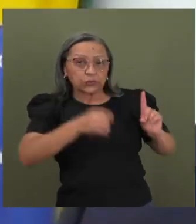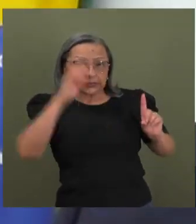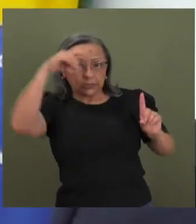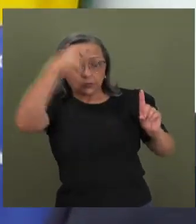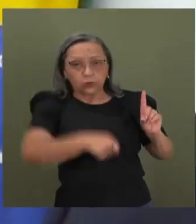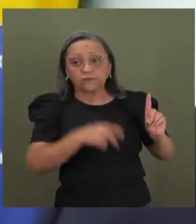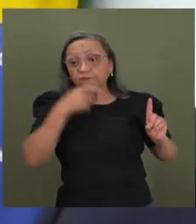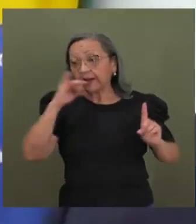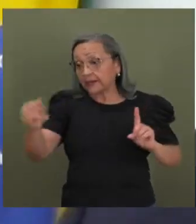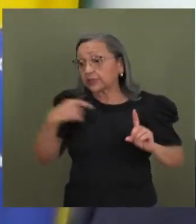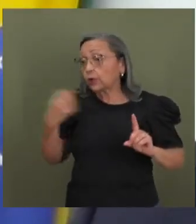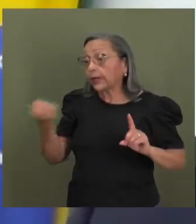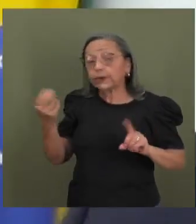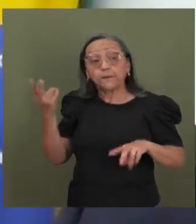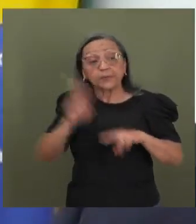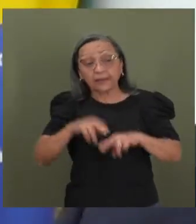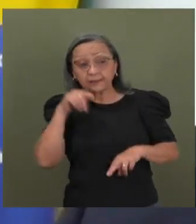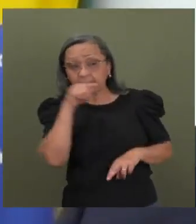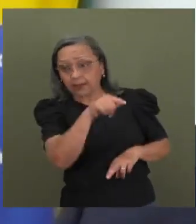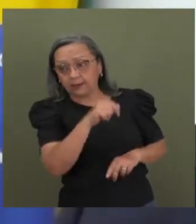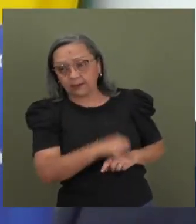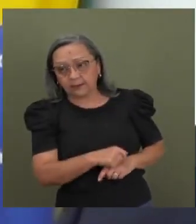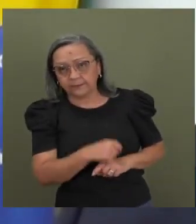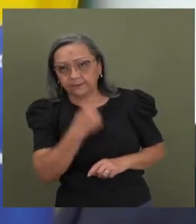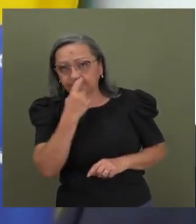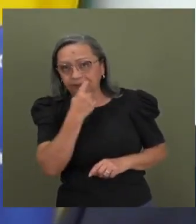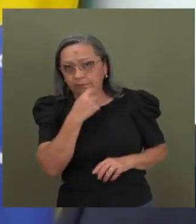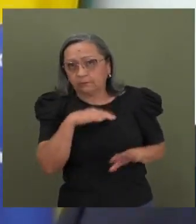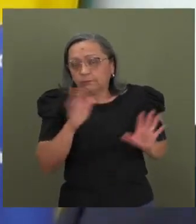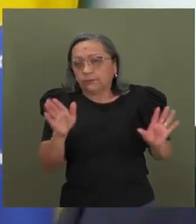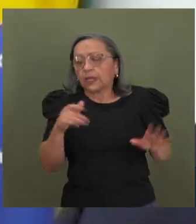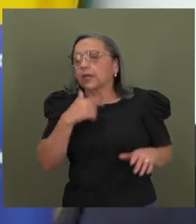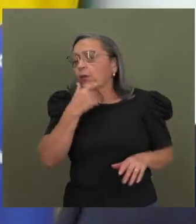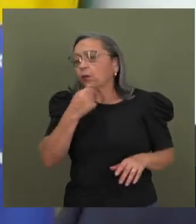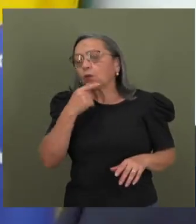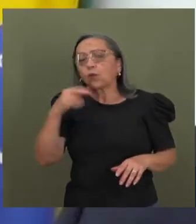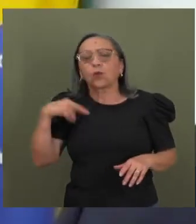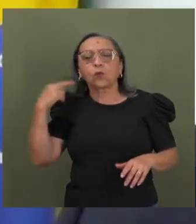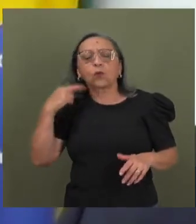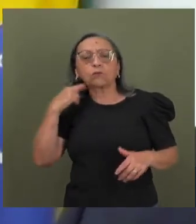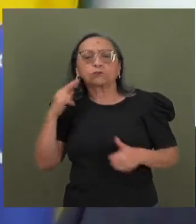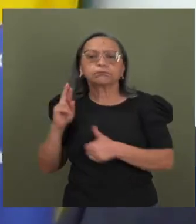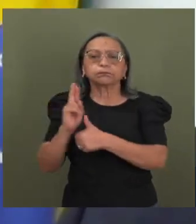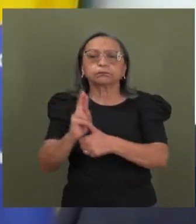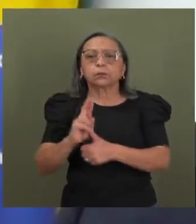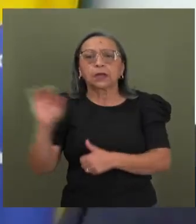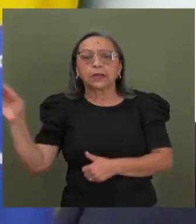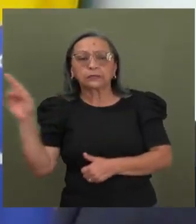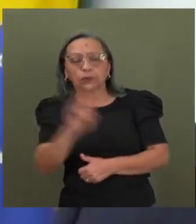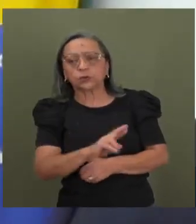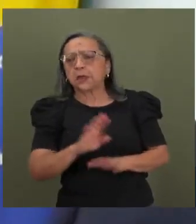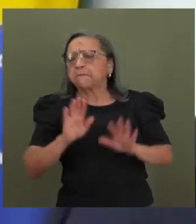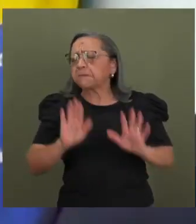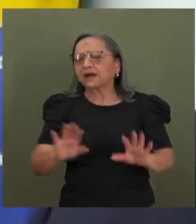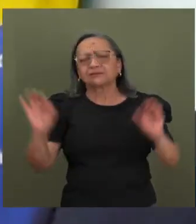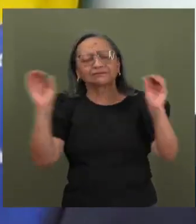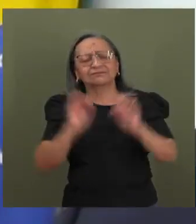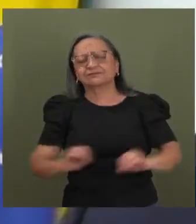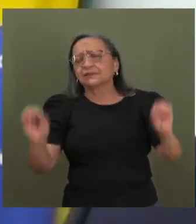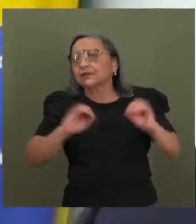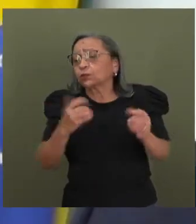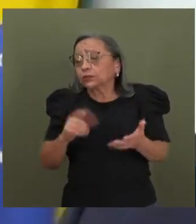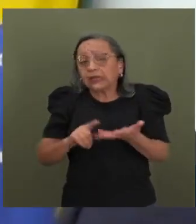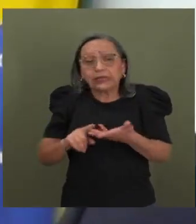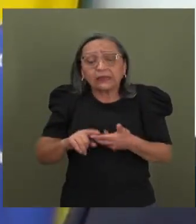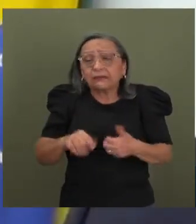eu quero prender essa pessoa. Aí o procurador Deltan Dallagnol diz: mas não existem elementos